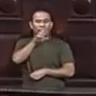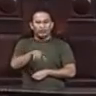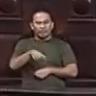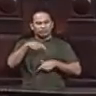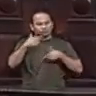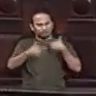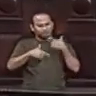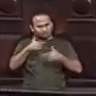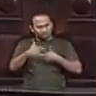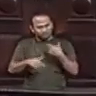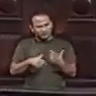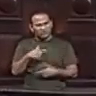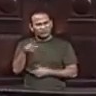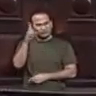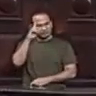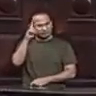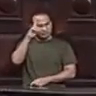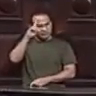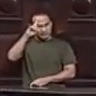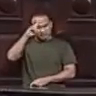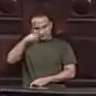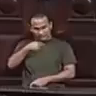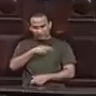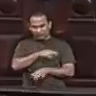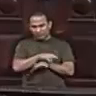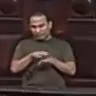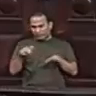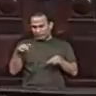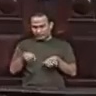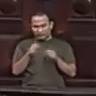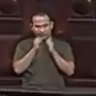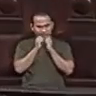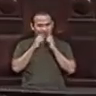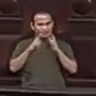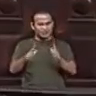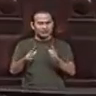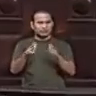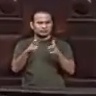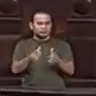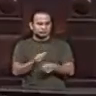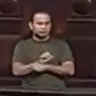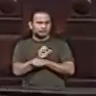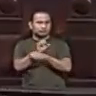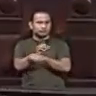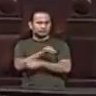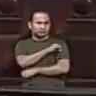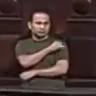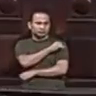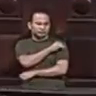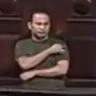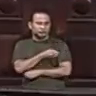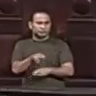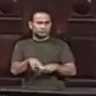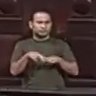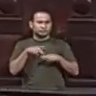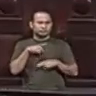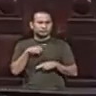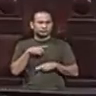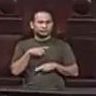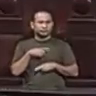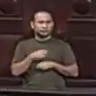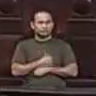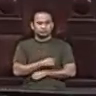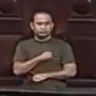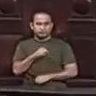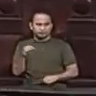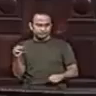diária do meu mandato, de vários mandatos aqui nessa casa, onde o estado do Rio de Janeiro passa pela maior